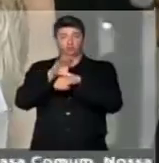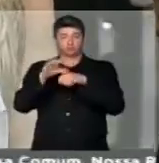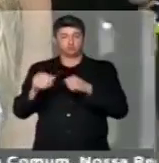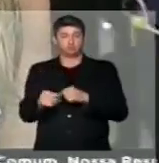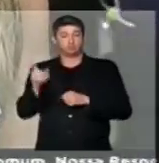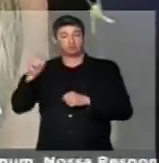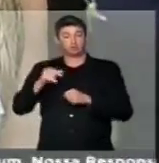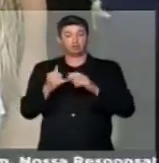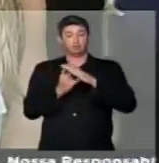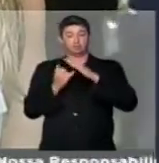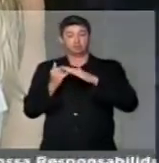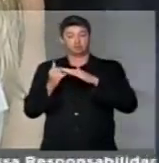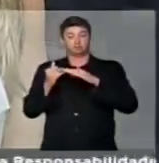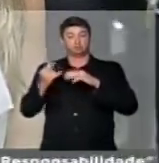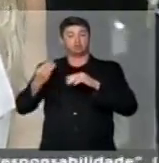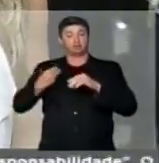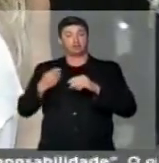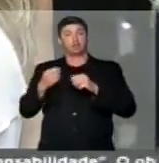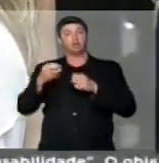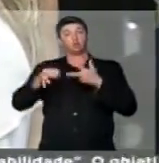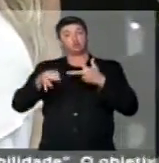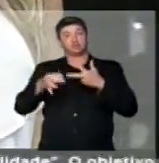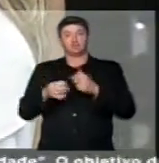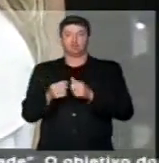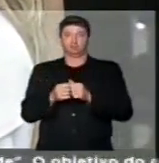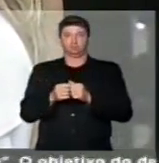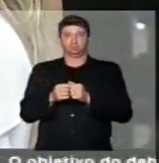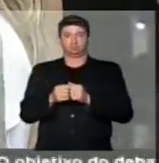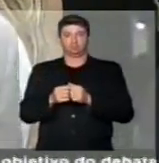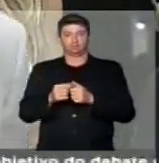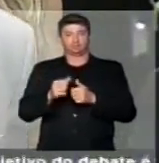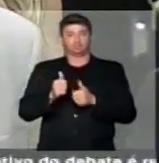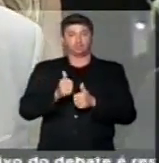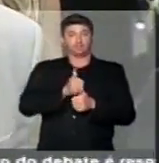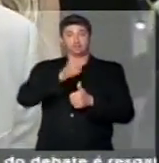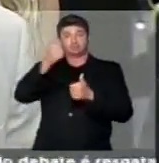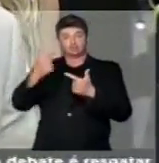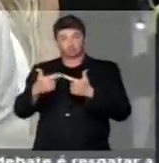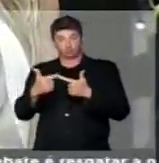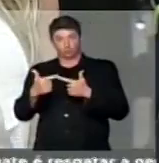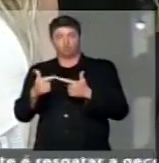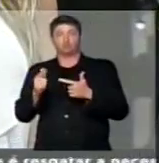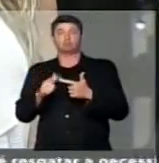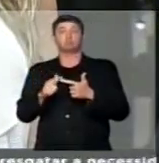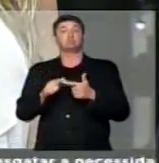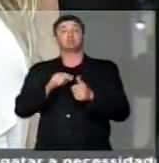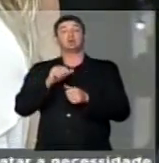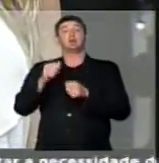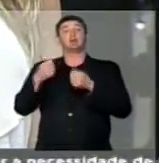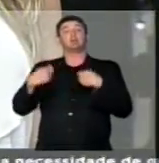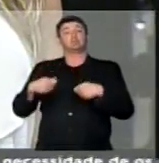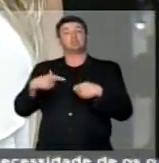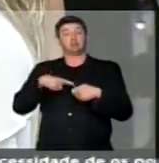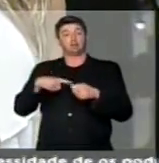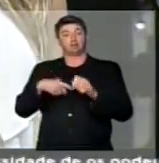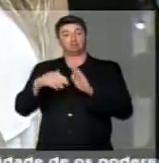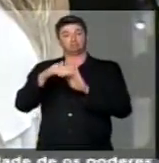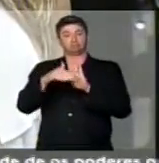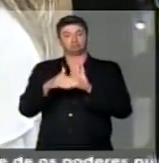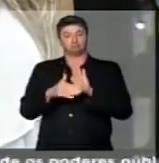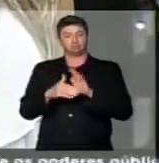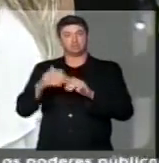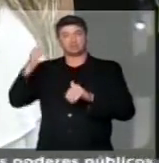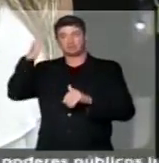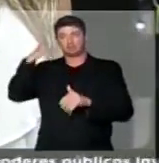como um órgão integrante do Poder Judiciário. A segunda alteração vai exigir requisitos de